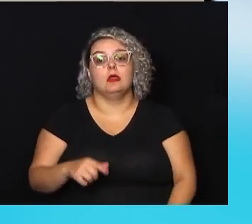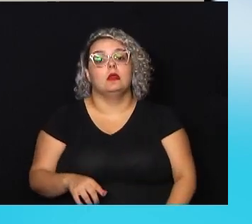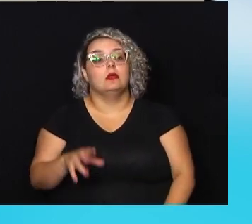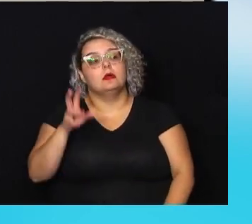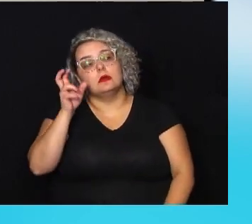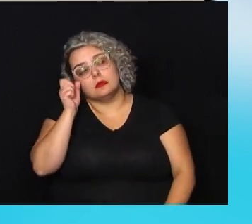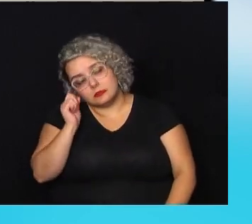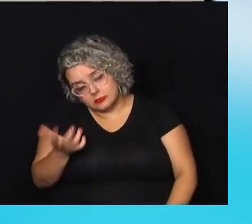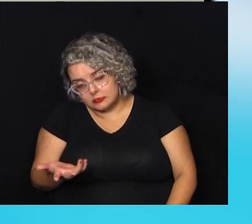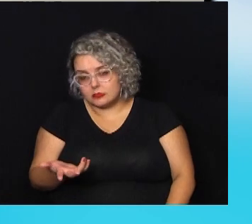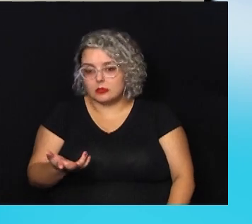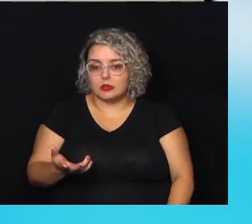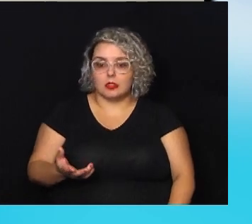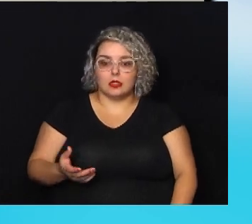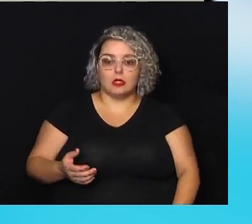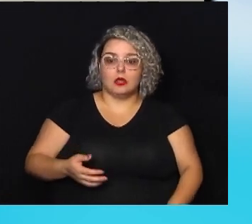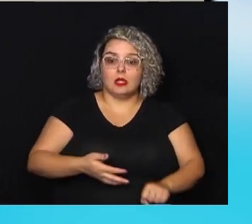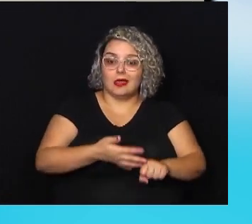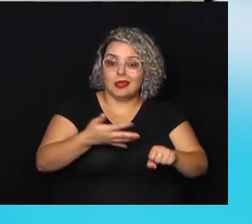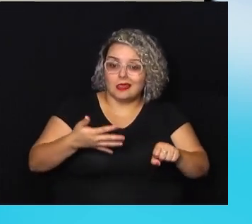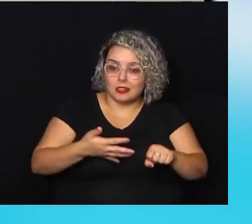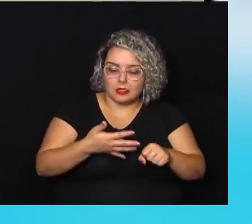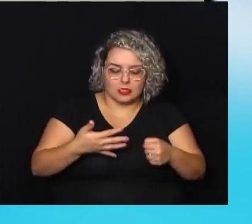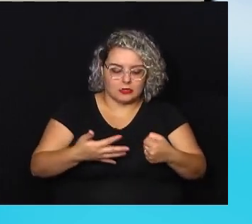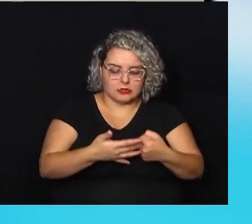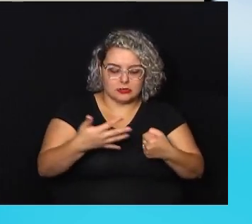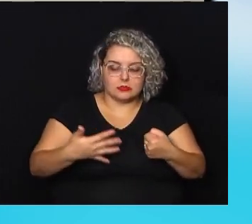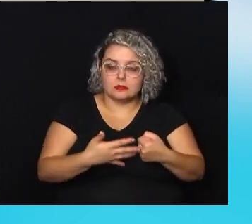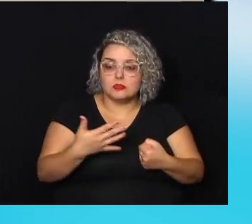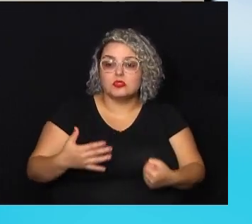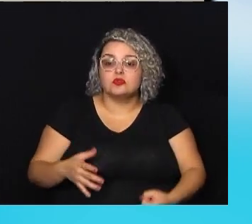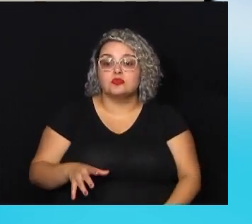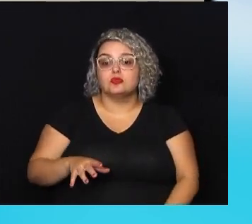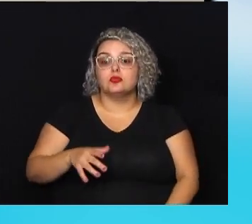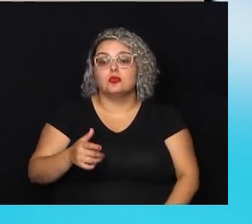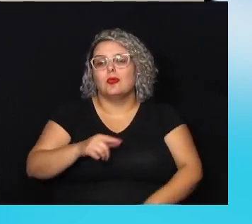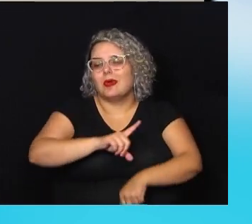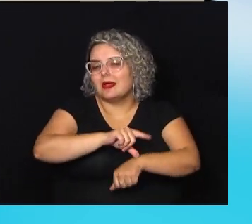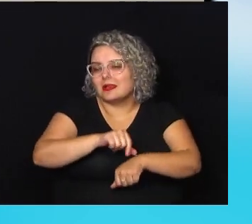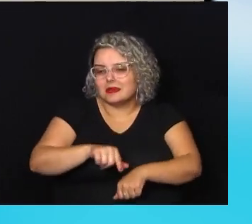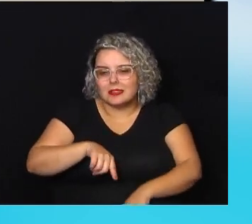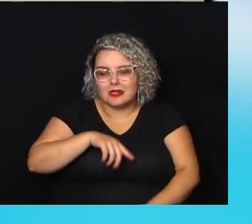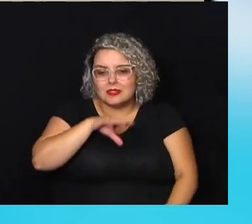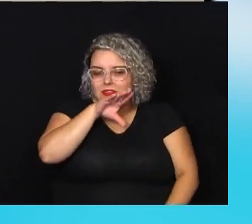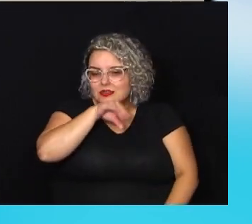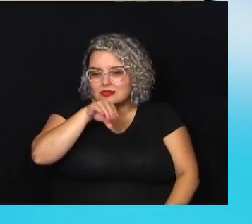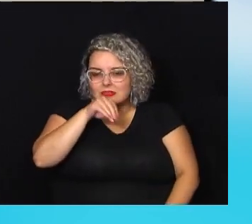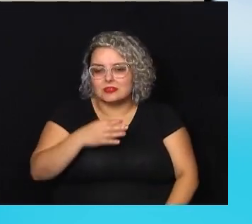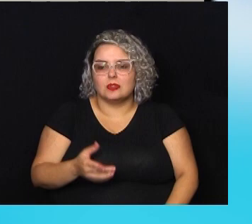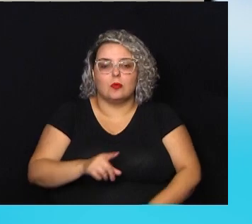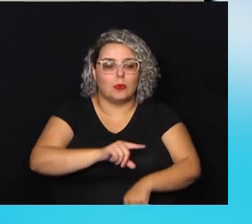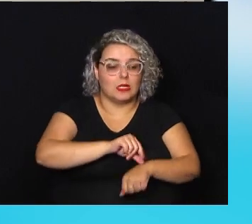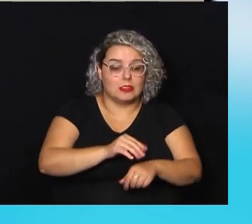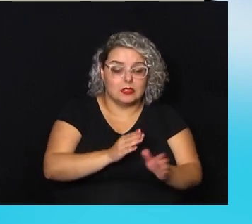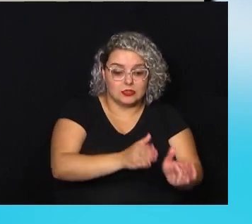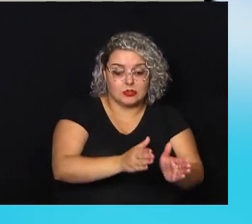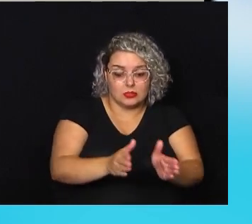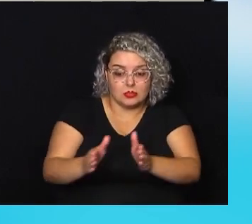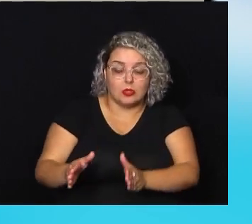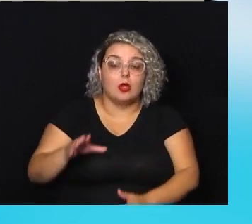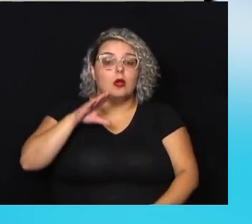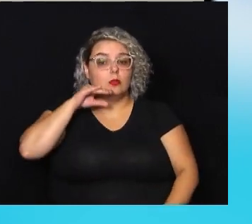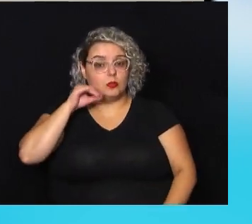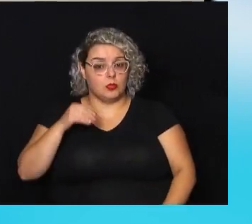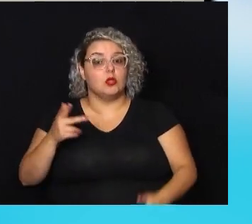sonolência. Os distúrbios de ritmo circadiano, a síndrome de atraso de fase, a síndrome de avanço de fase.